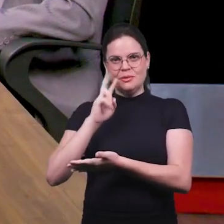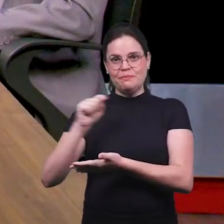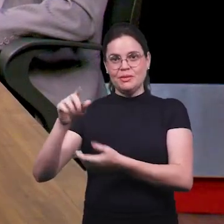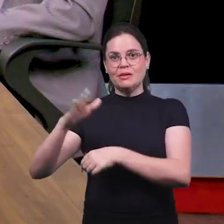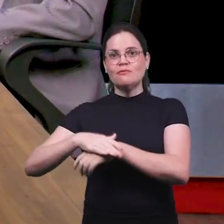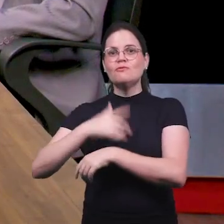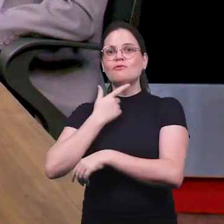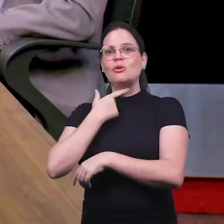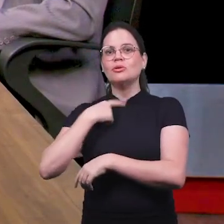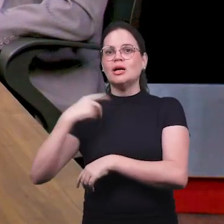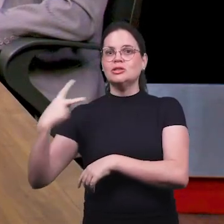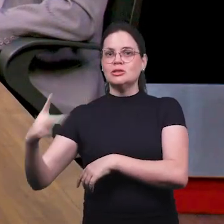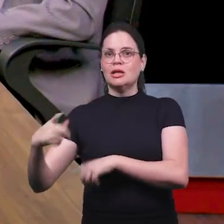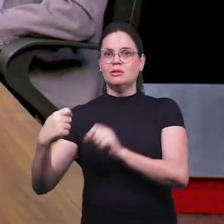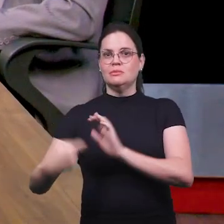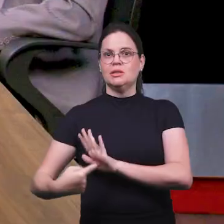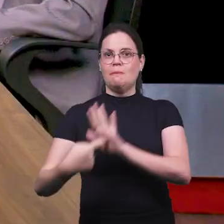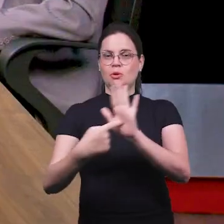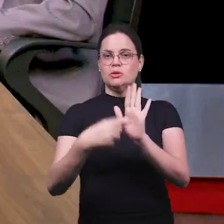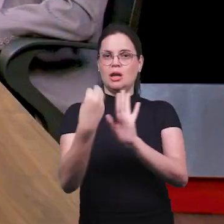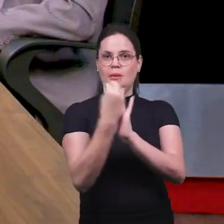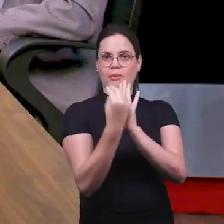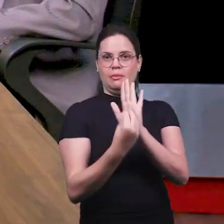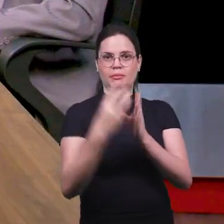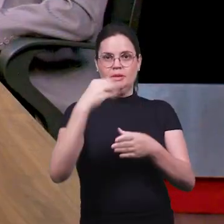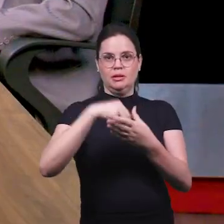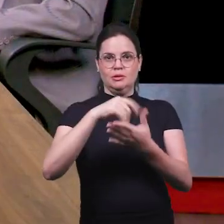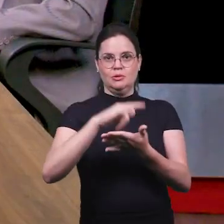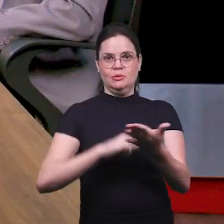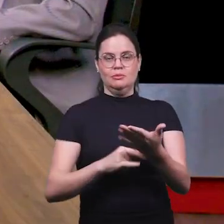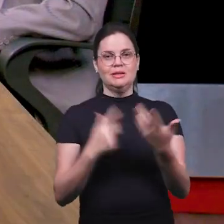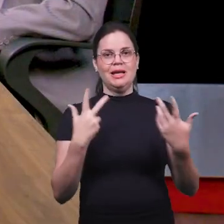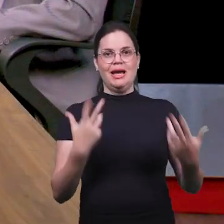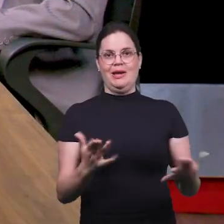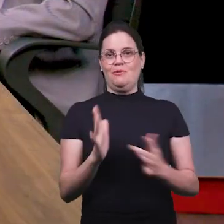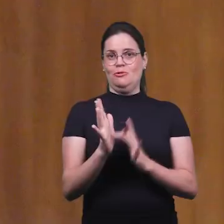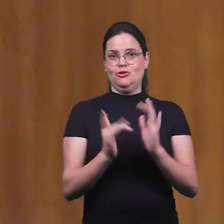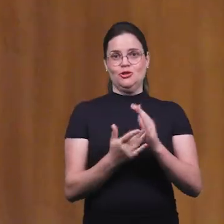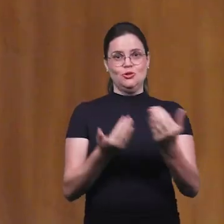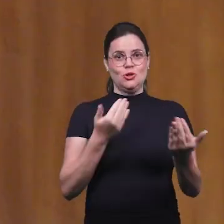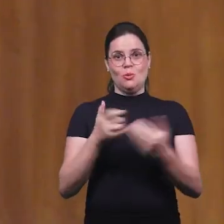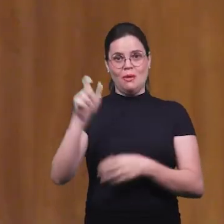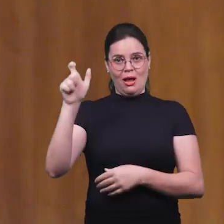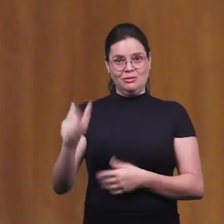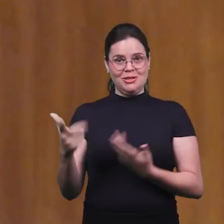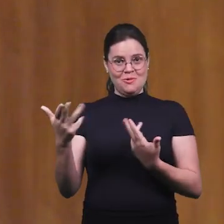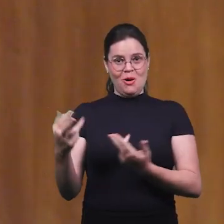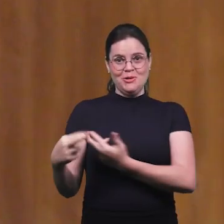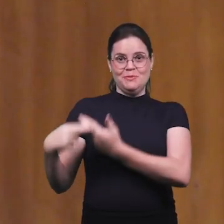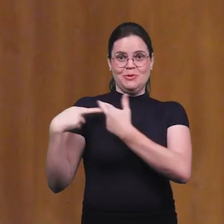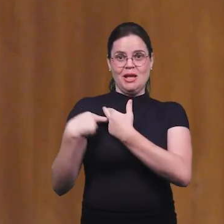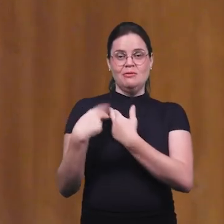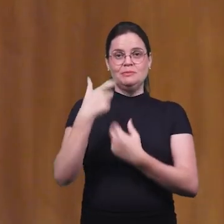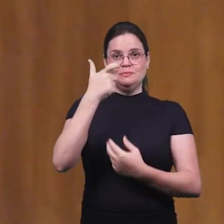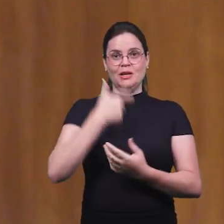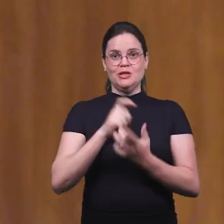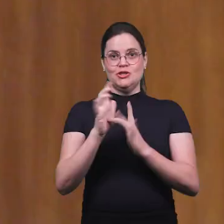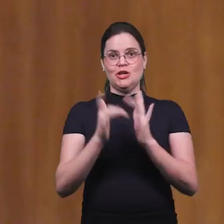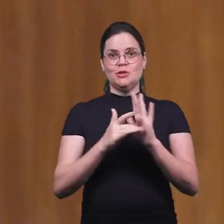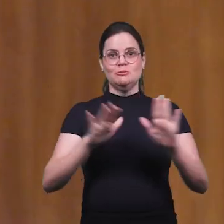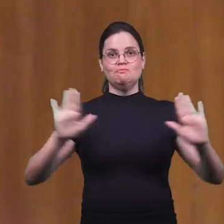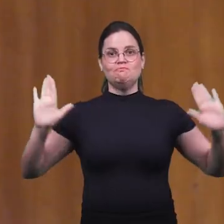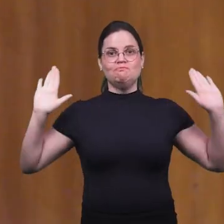a sua vontade no testamento. E da mesma forma, o Senhor Jesus, como um testador eterno, divino, ele também, ao morrer na